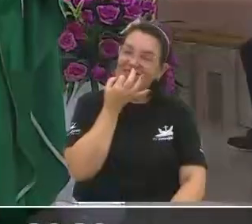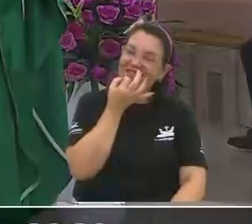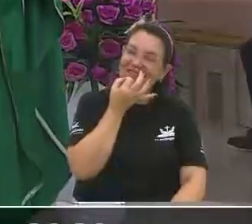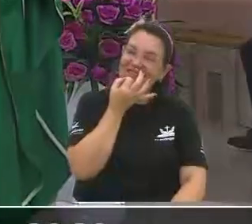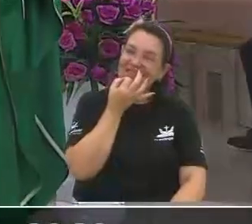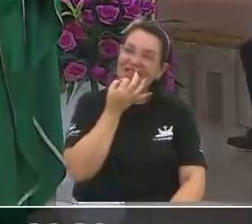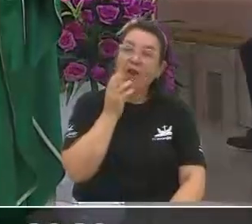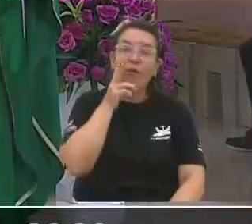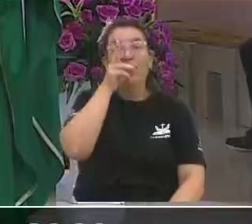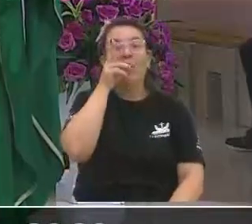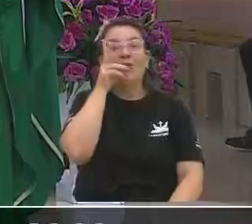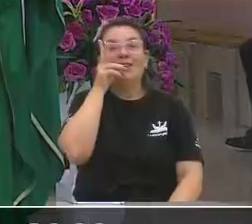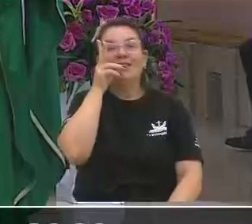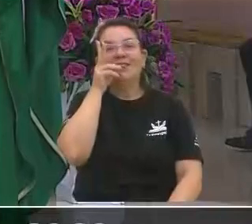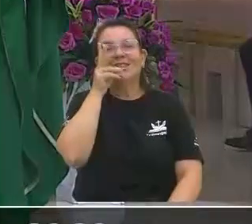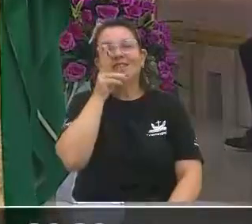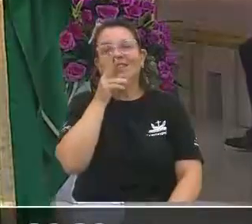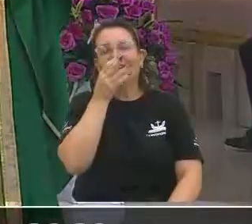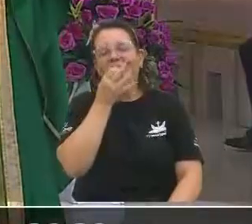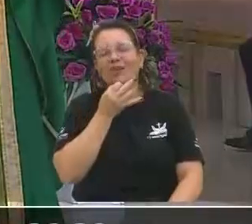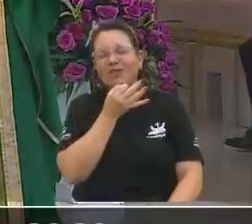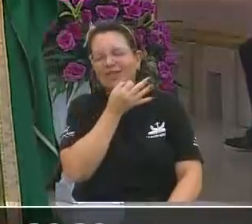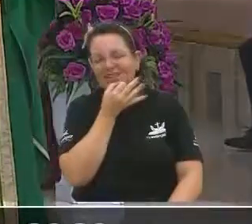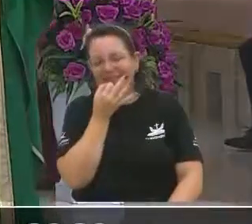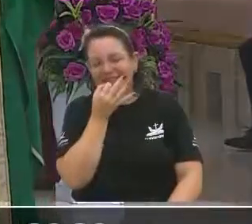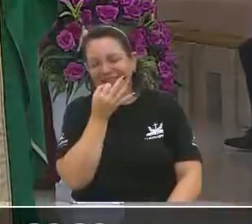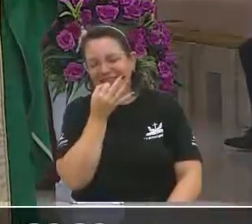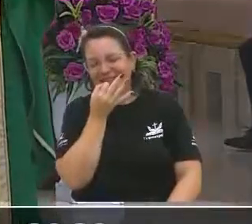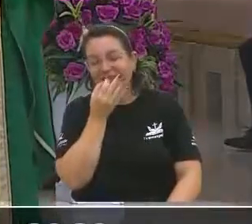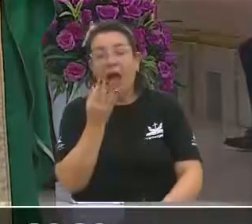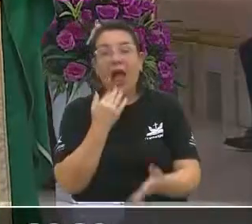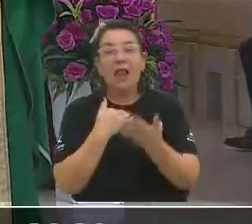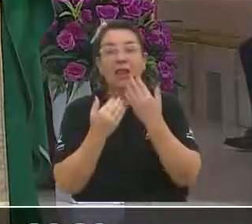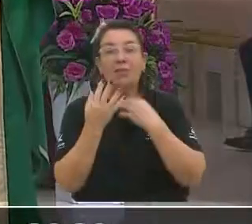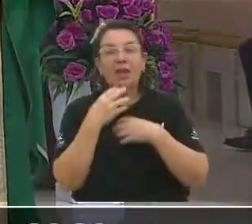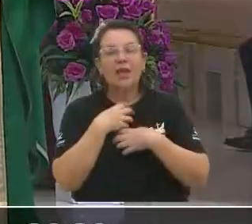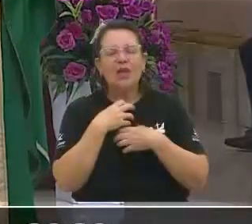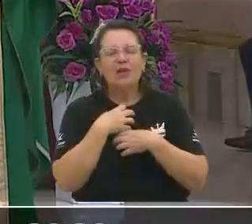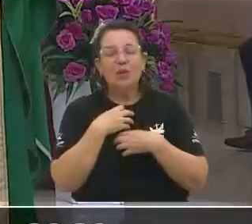força Eucaristia alimento